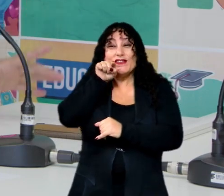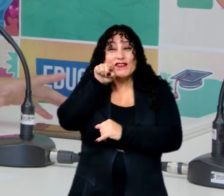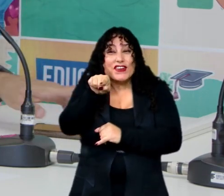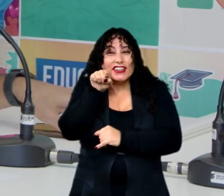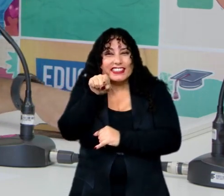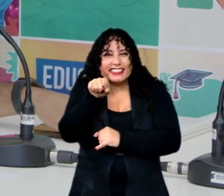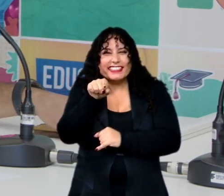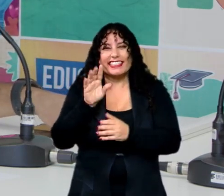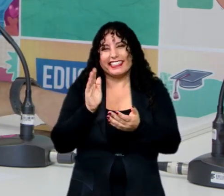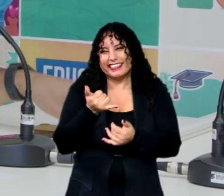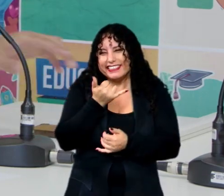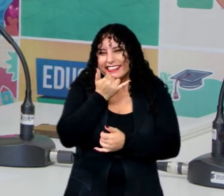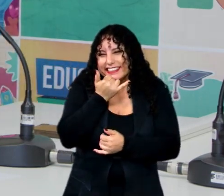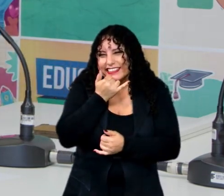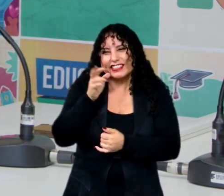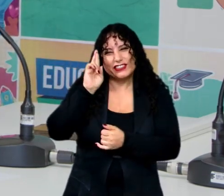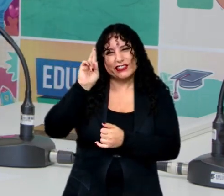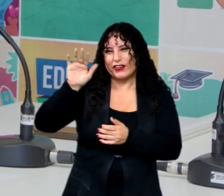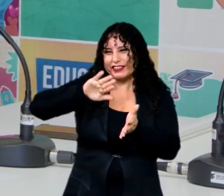você, então.